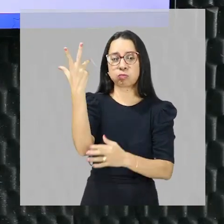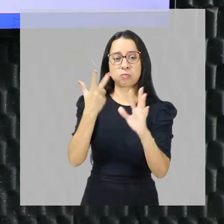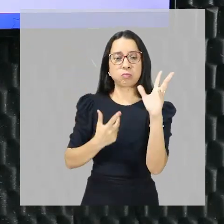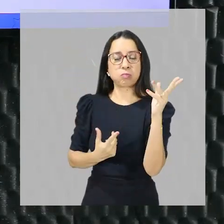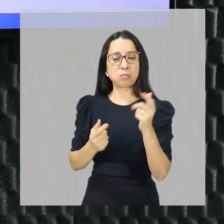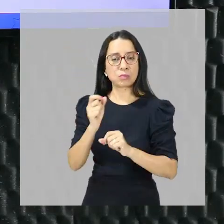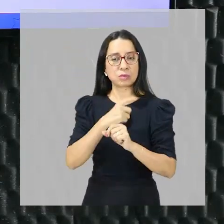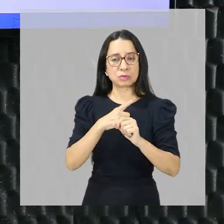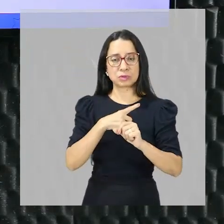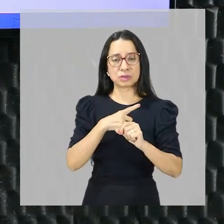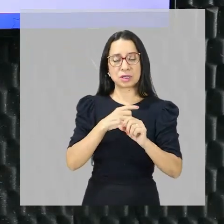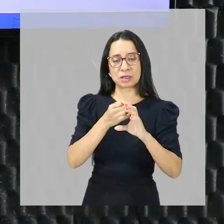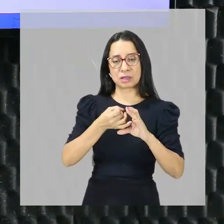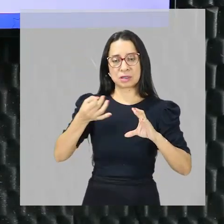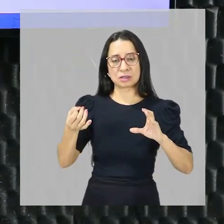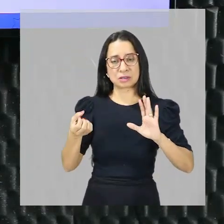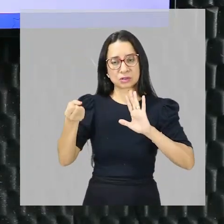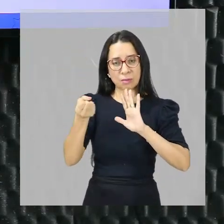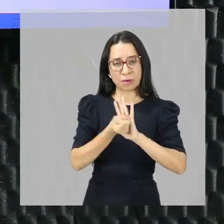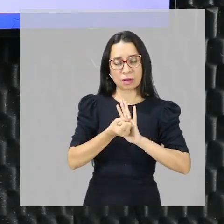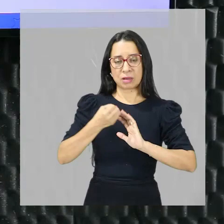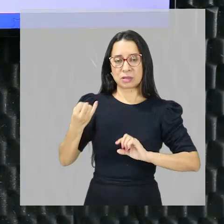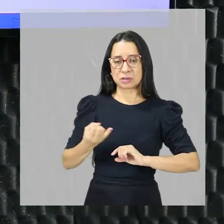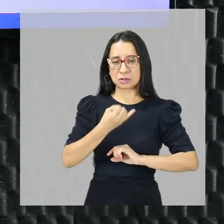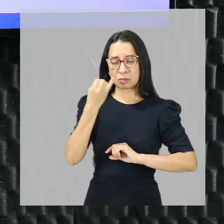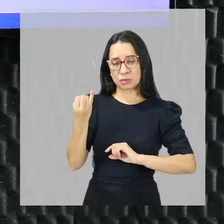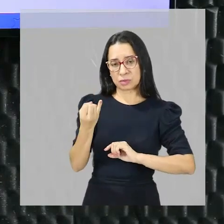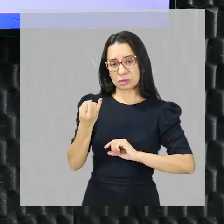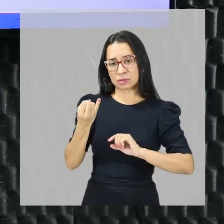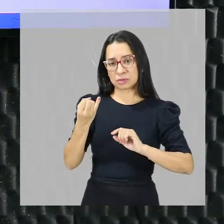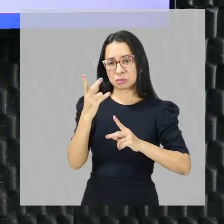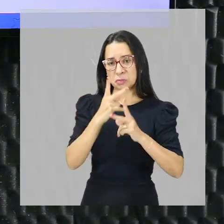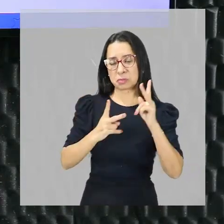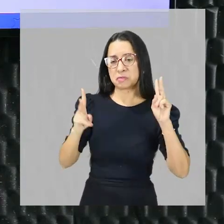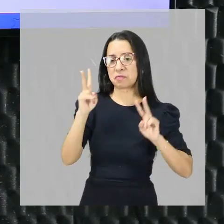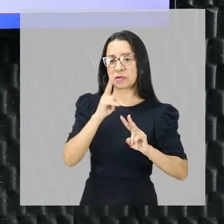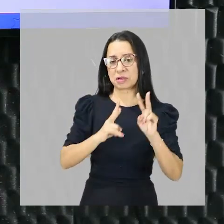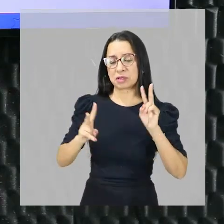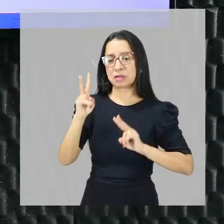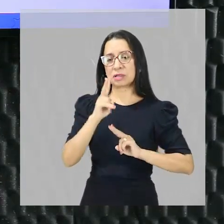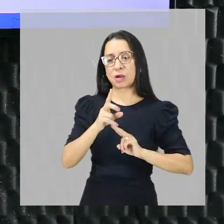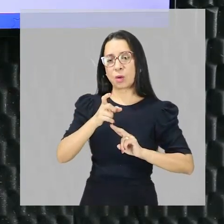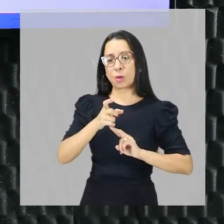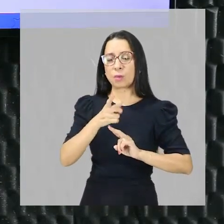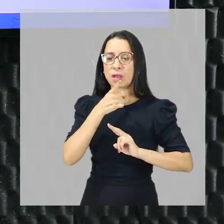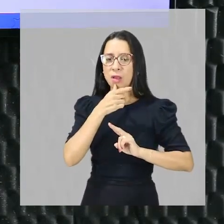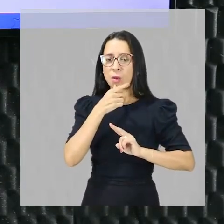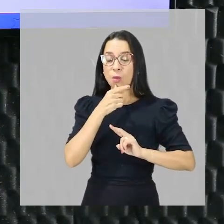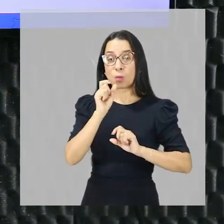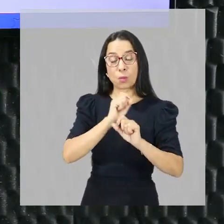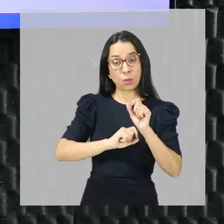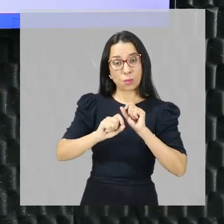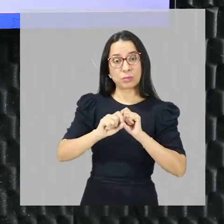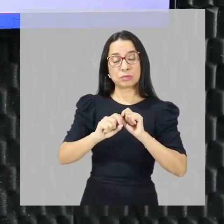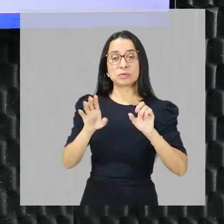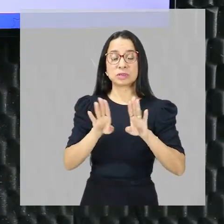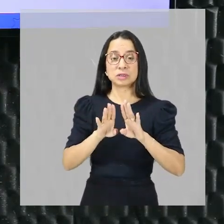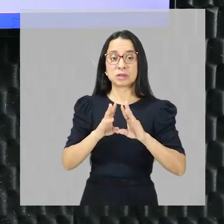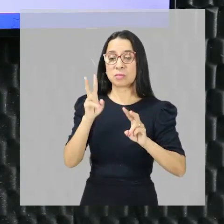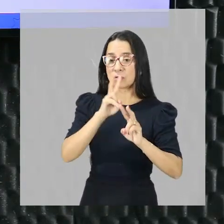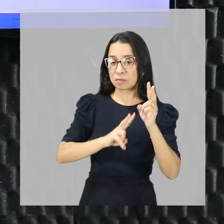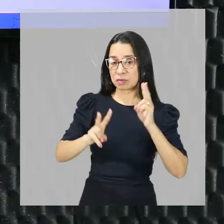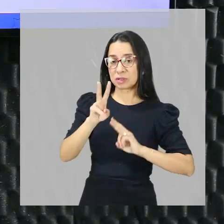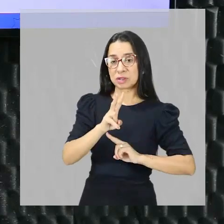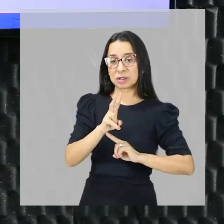sazonal, tropical, que é o quê? Um período de verões úmidos e períodos de invernos mais secos, ou seja, tu tem chuva ali. Então,